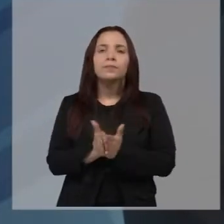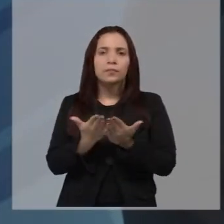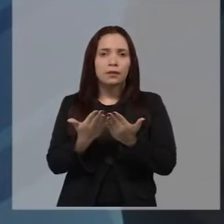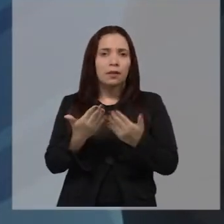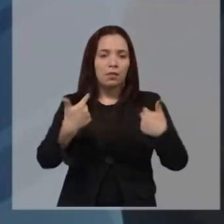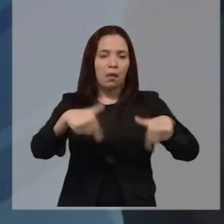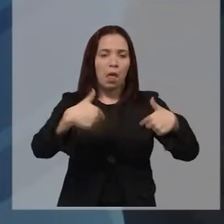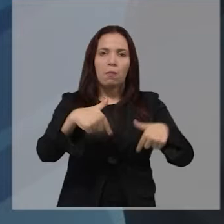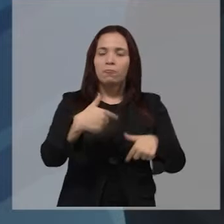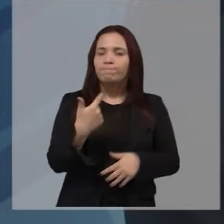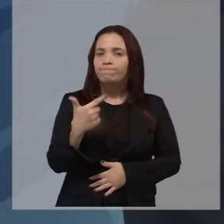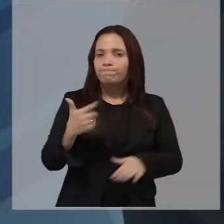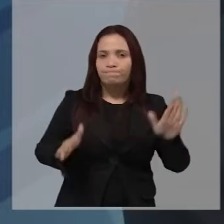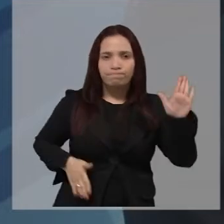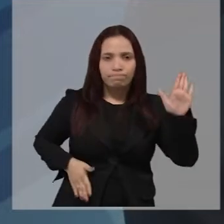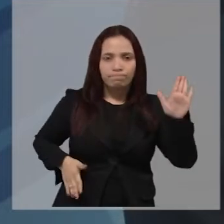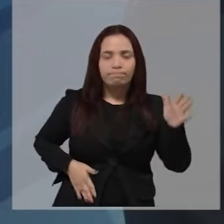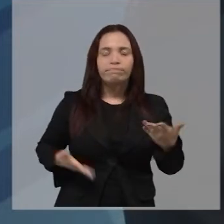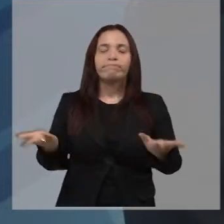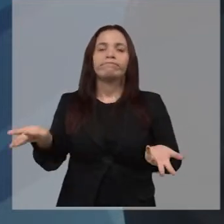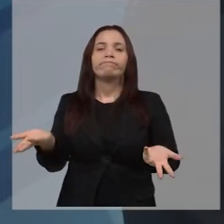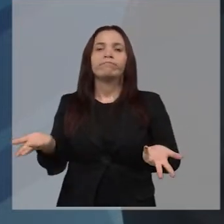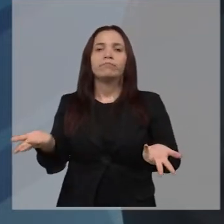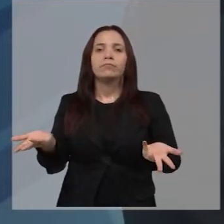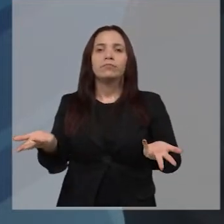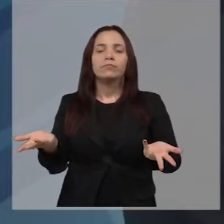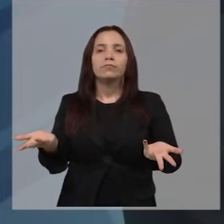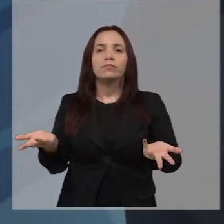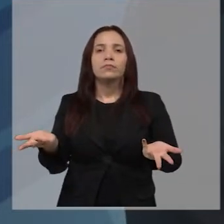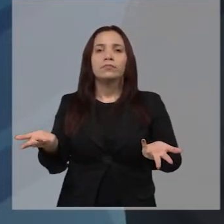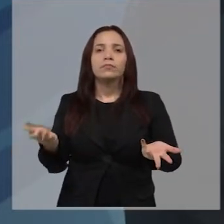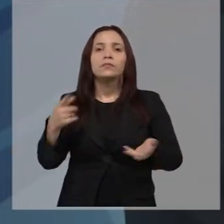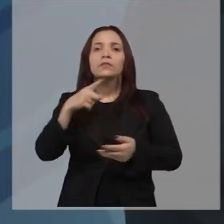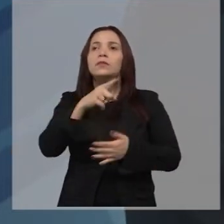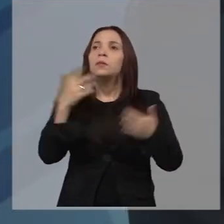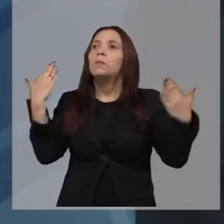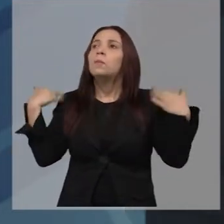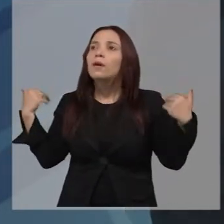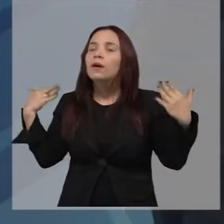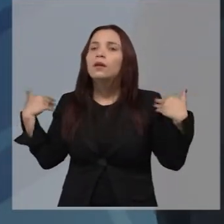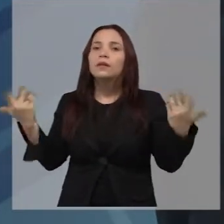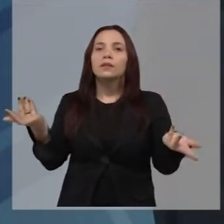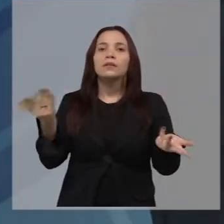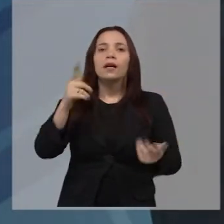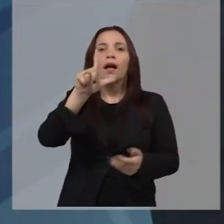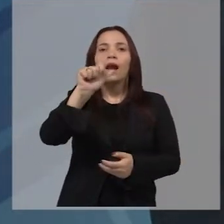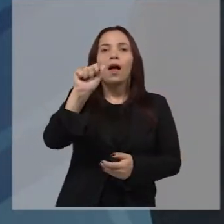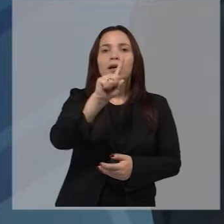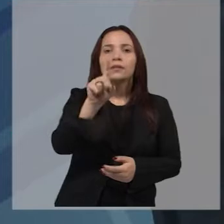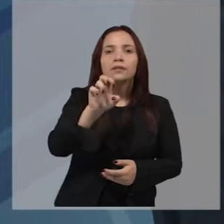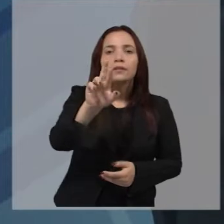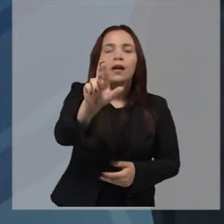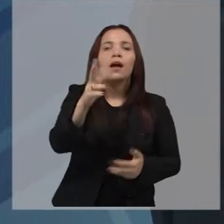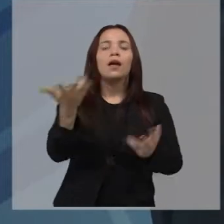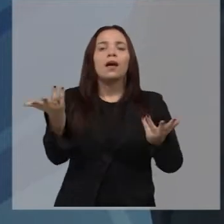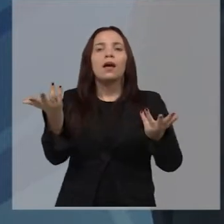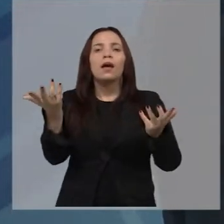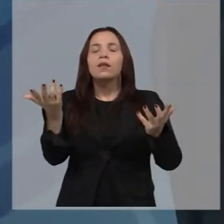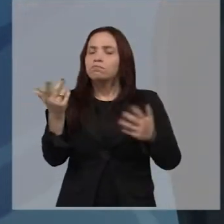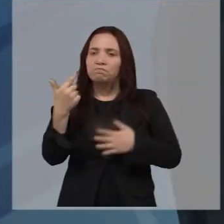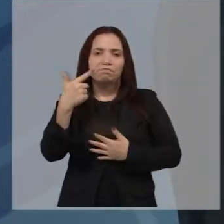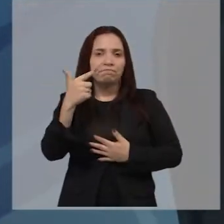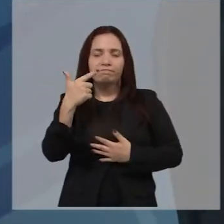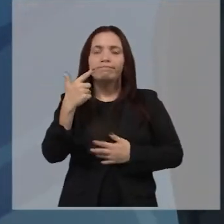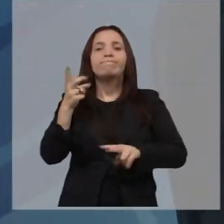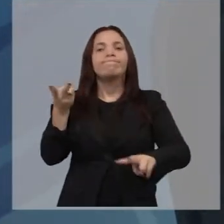Que não tem trabalho, que não tem formas de lazer, que não tem, né? Os caras